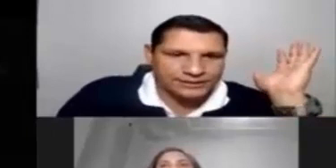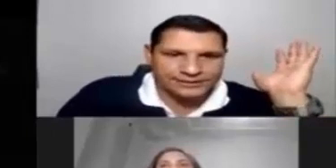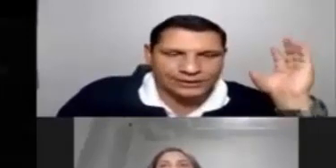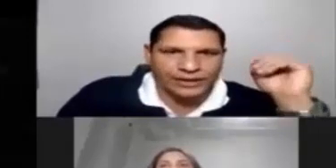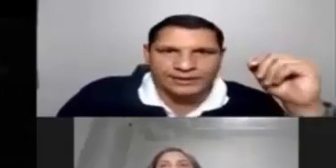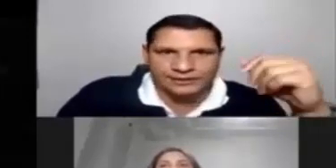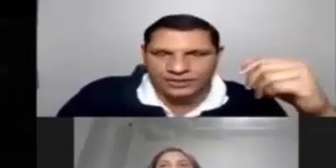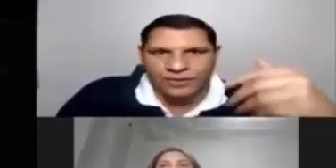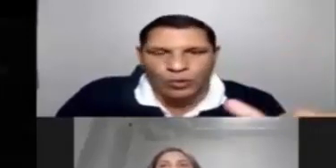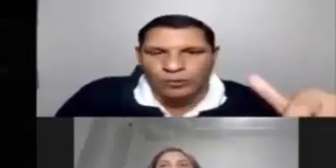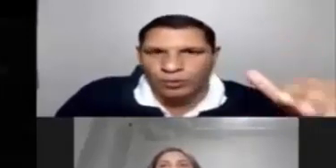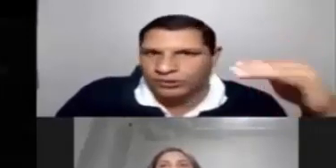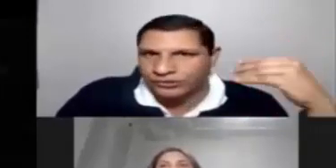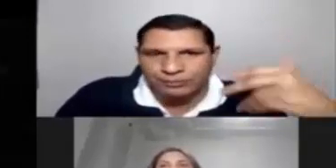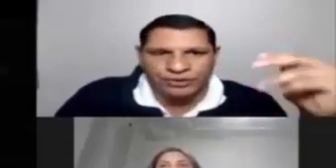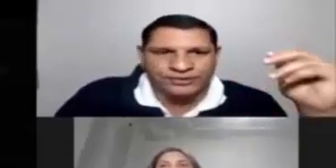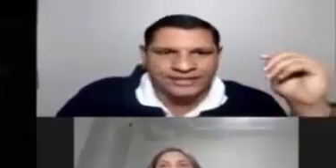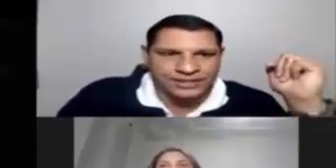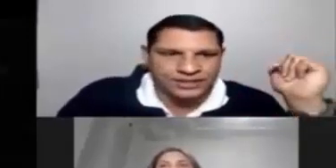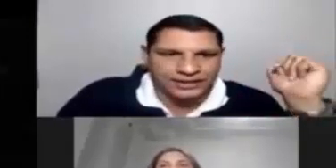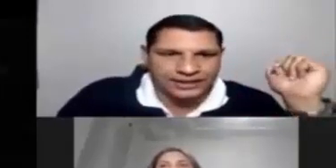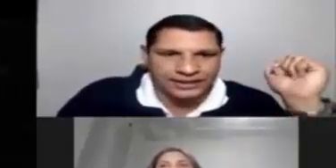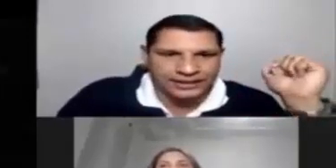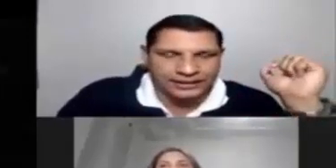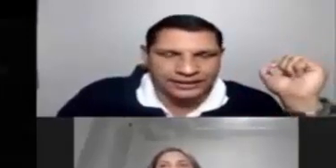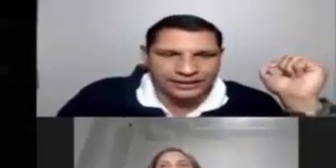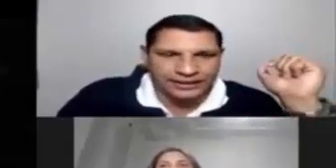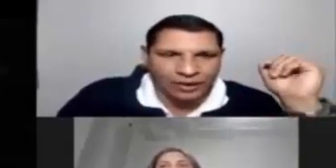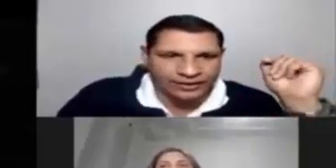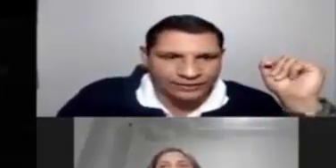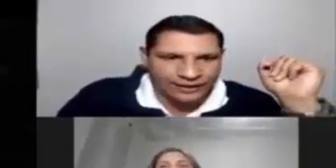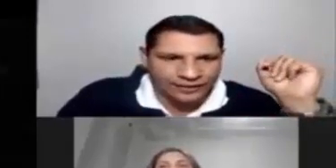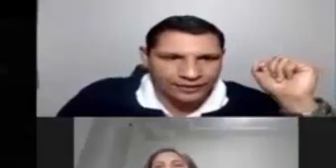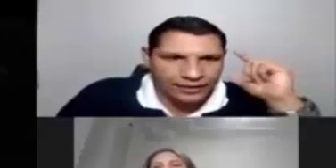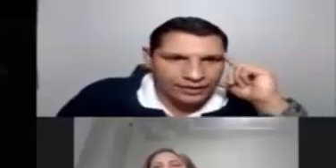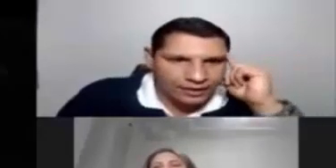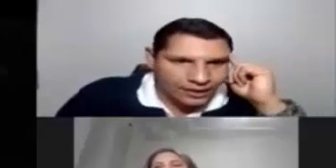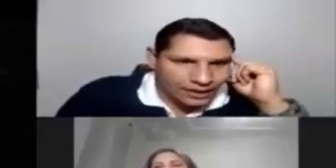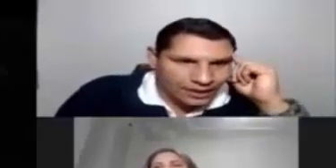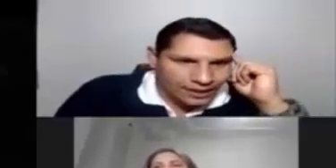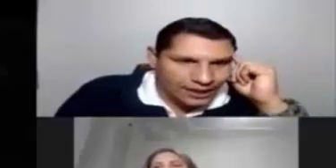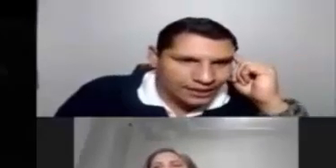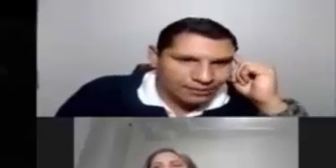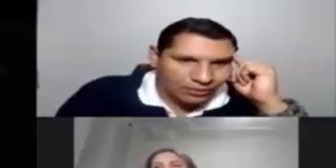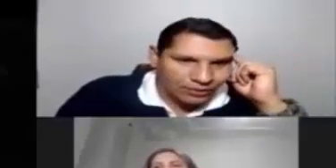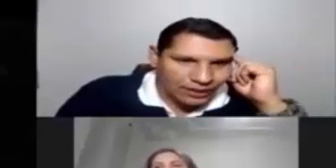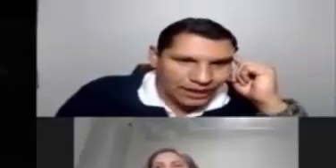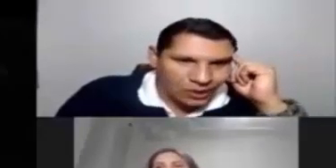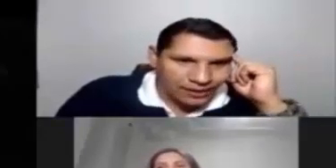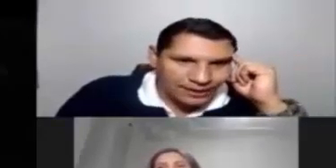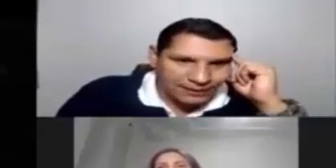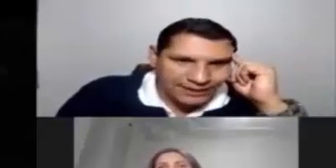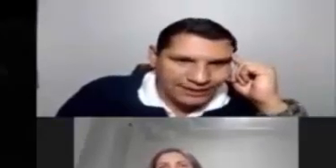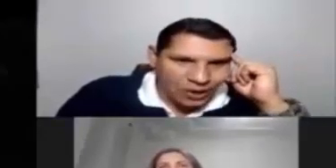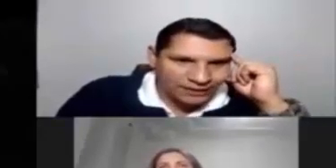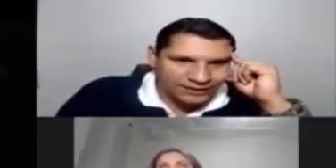hoje se alguém tiver algum compromisso, depois você assiste a aula gravada. Ei, irmão, a